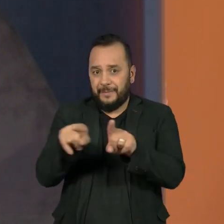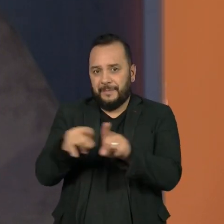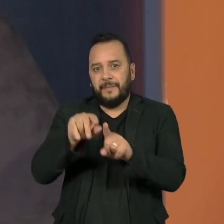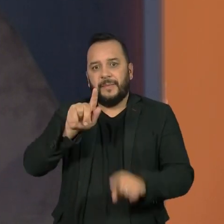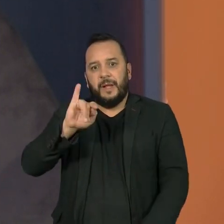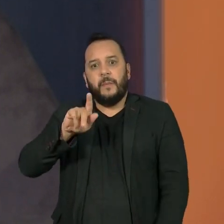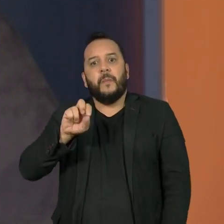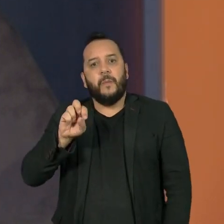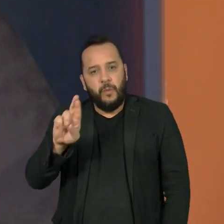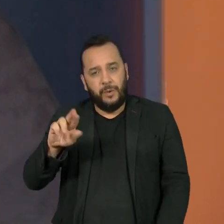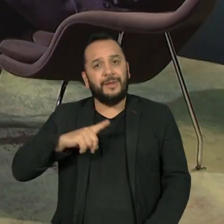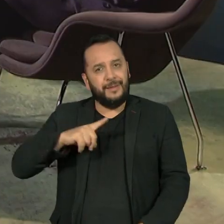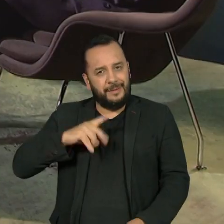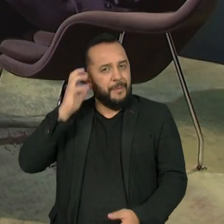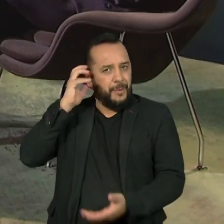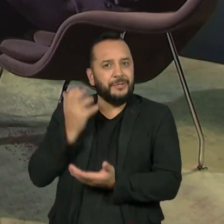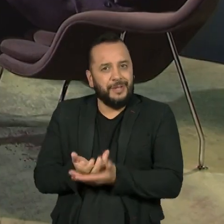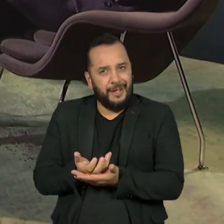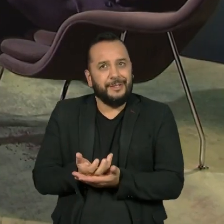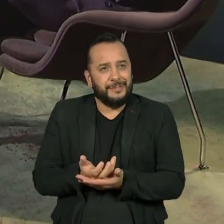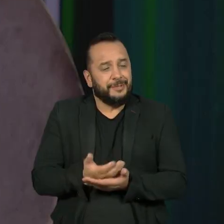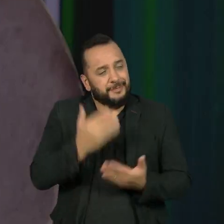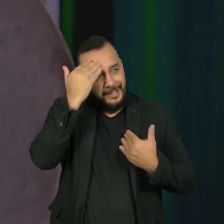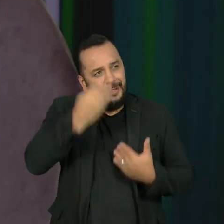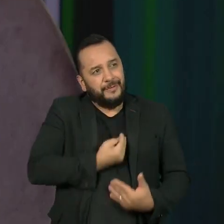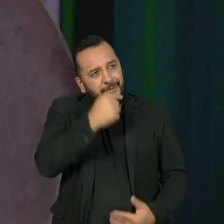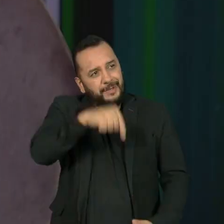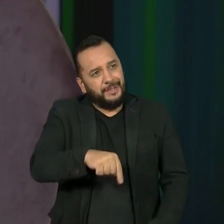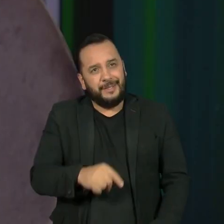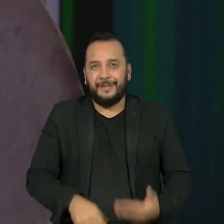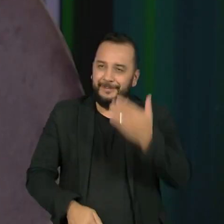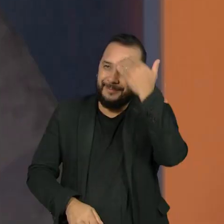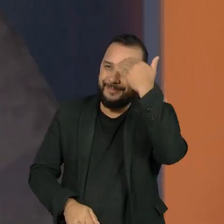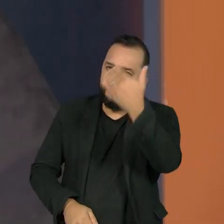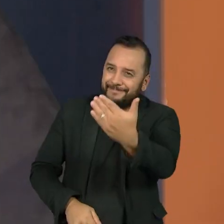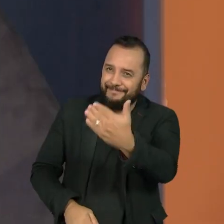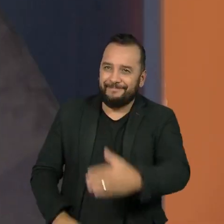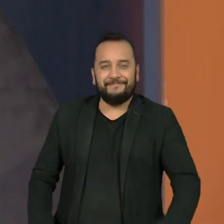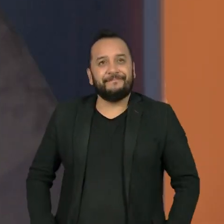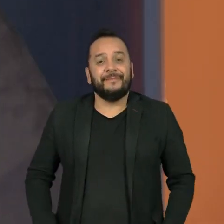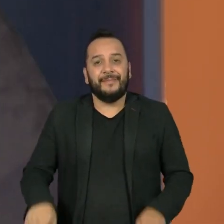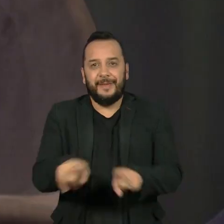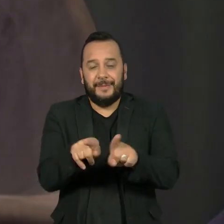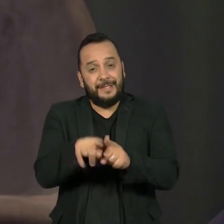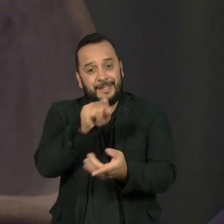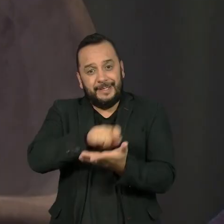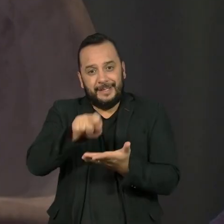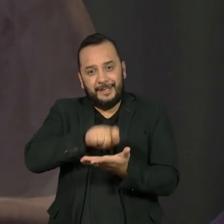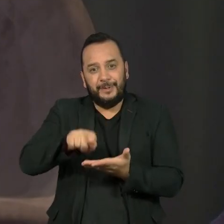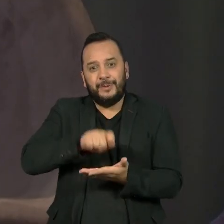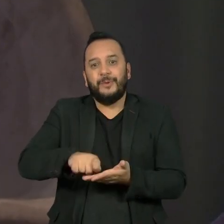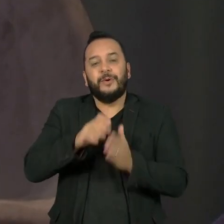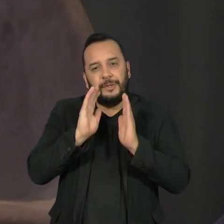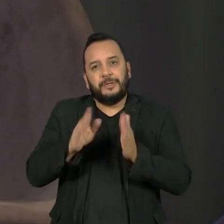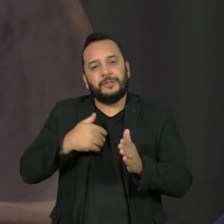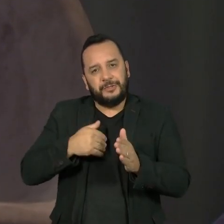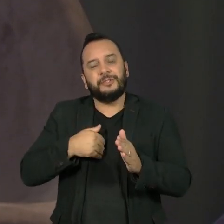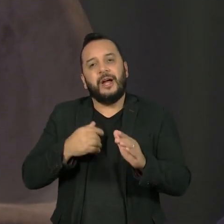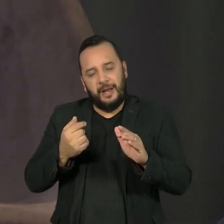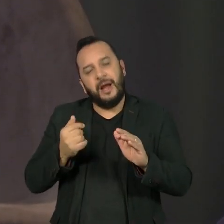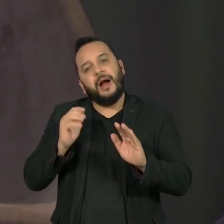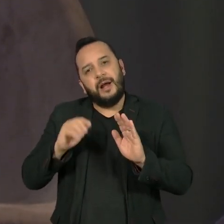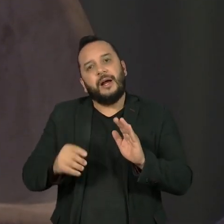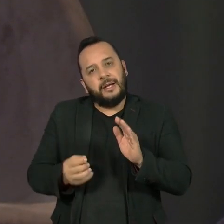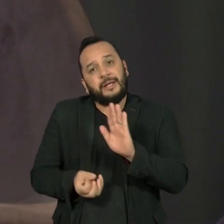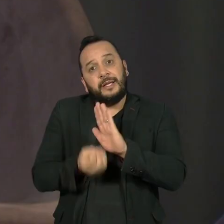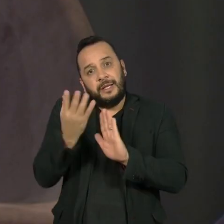Muito obrigado pela presença. Eu que agradeço o convite, obrigada. E o escritor, criador de conteúdo e publicitário